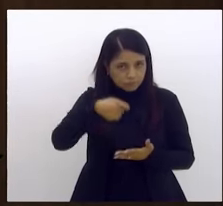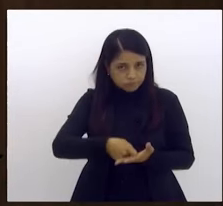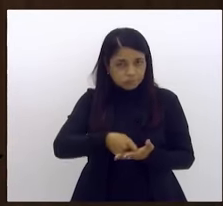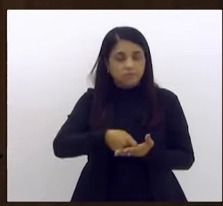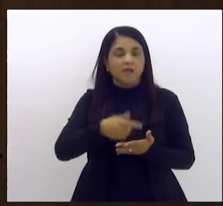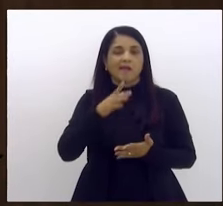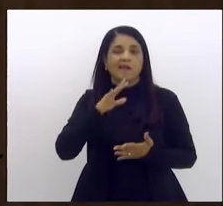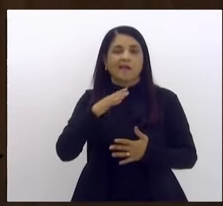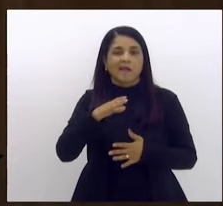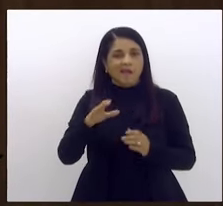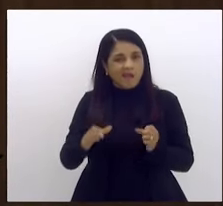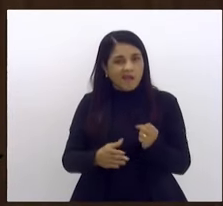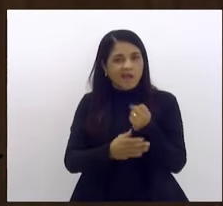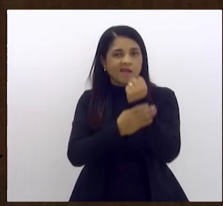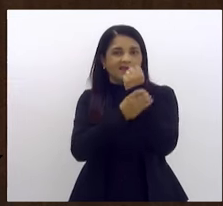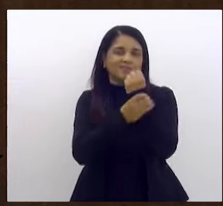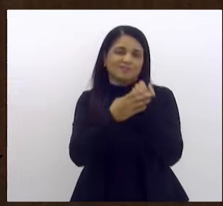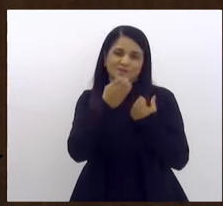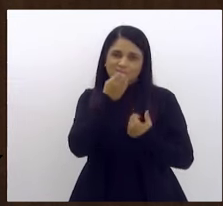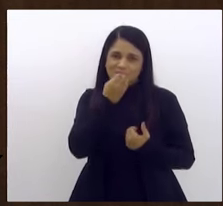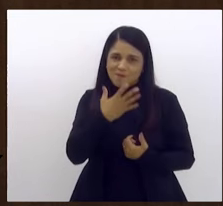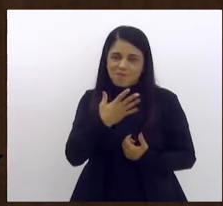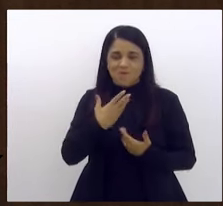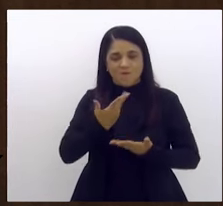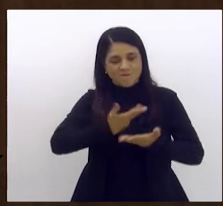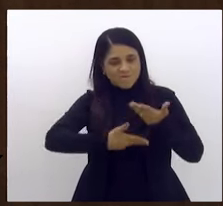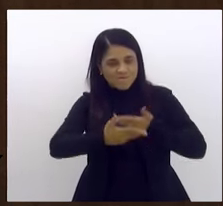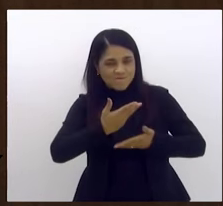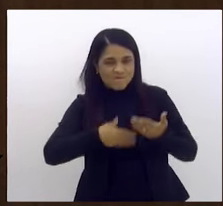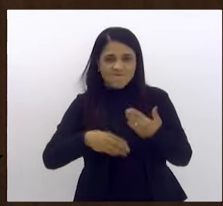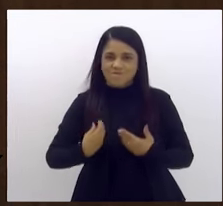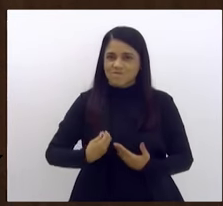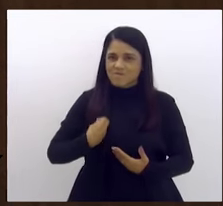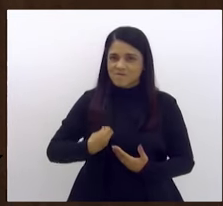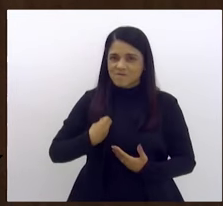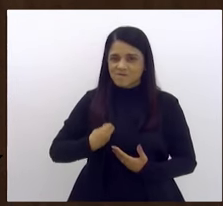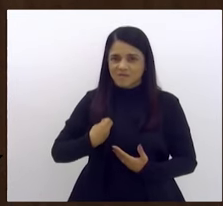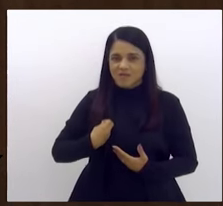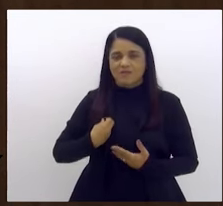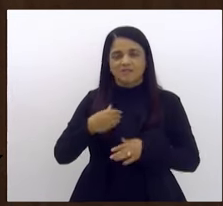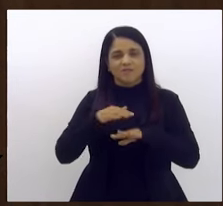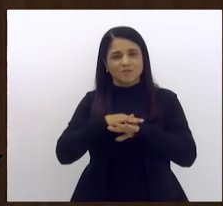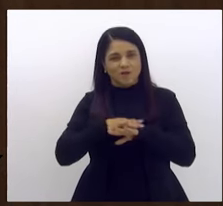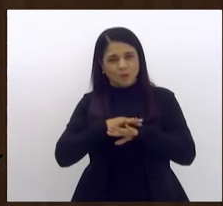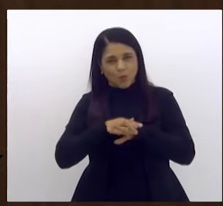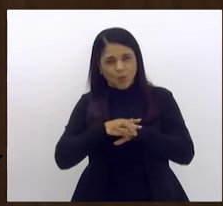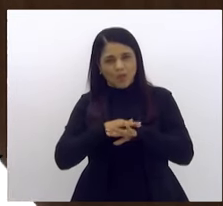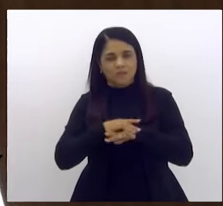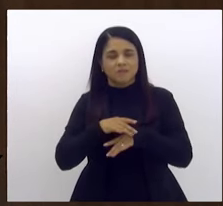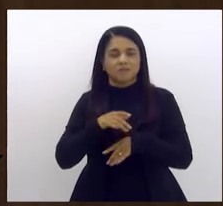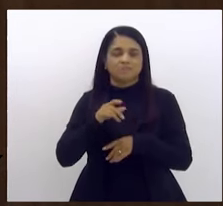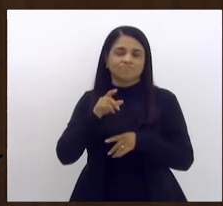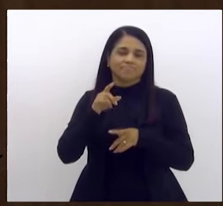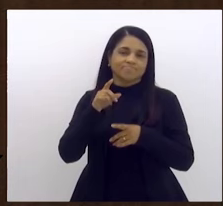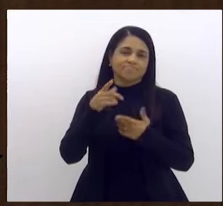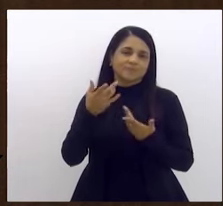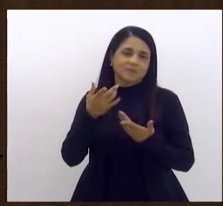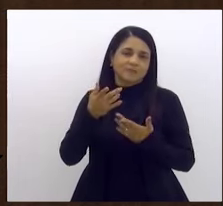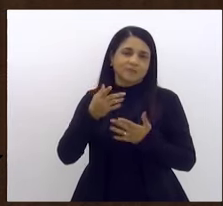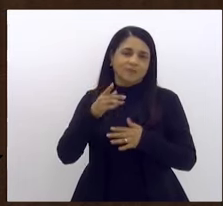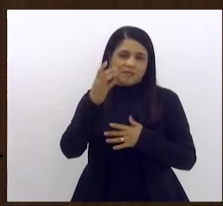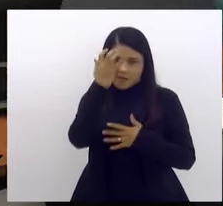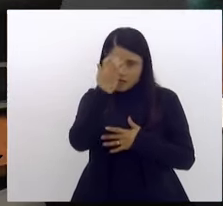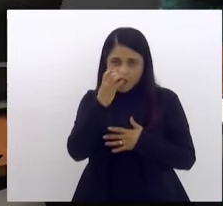vai garantir um bem-estar, uma convivência melhor com a própria doença aos portadores de doenças graves.